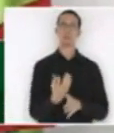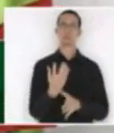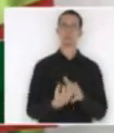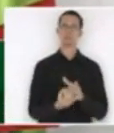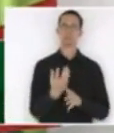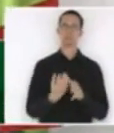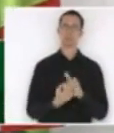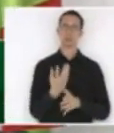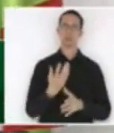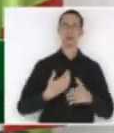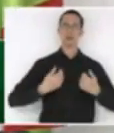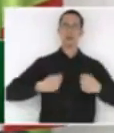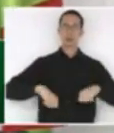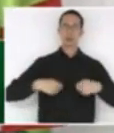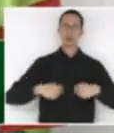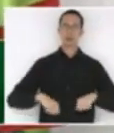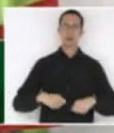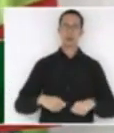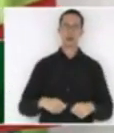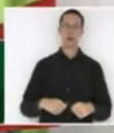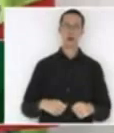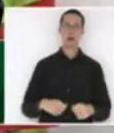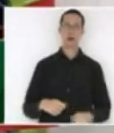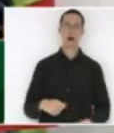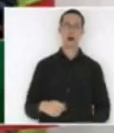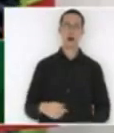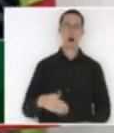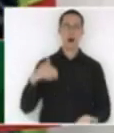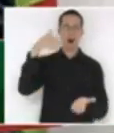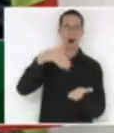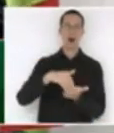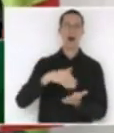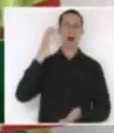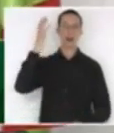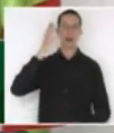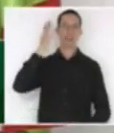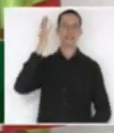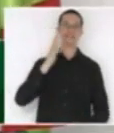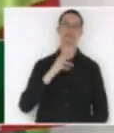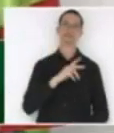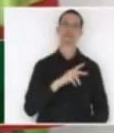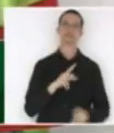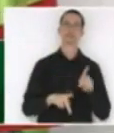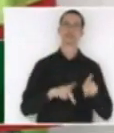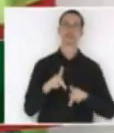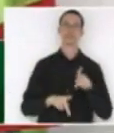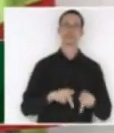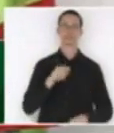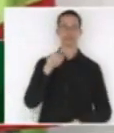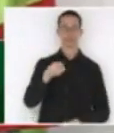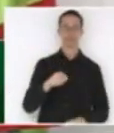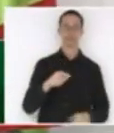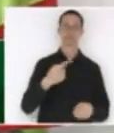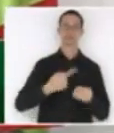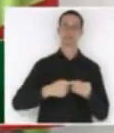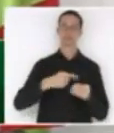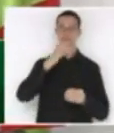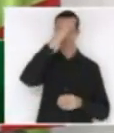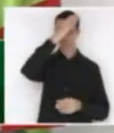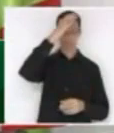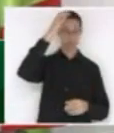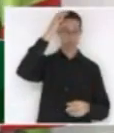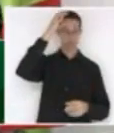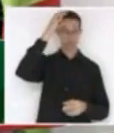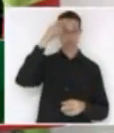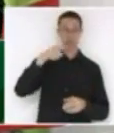necessidade. Aonde, na última audiência pública feita em Criciúma, foi o município que mais levou pessoas